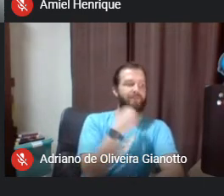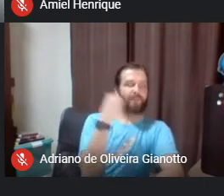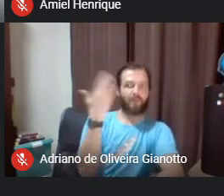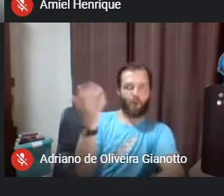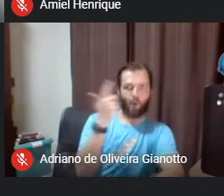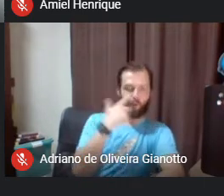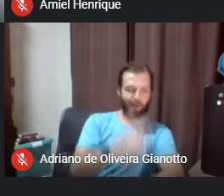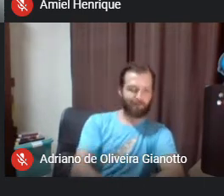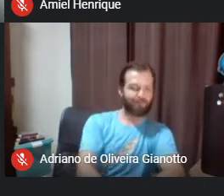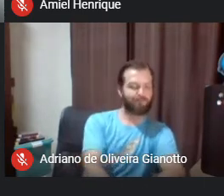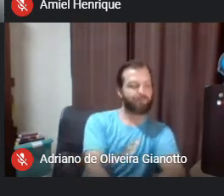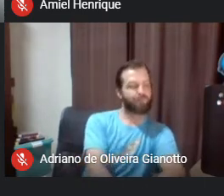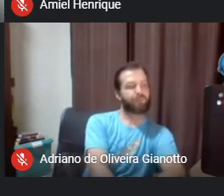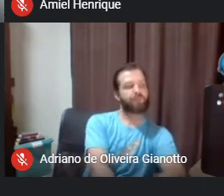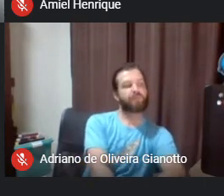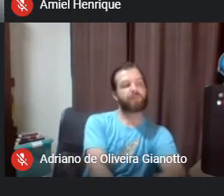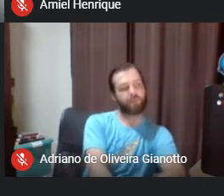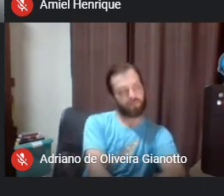os surdos.